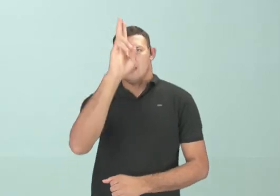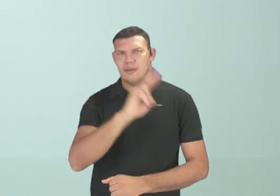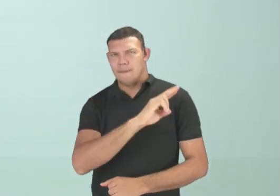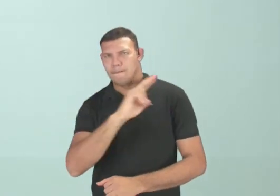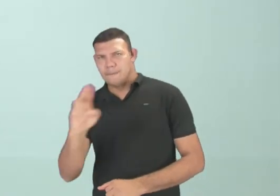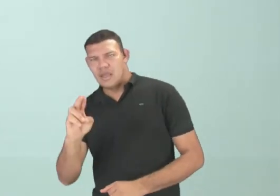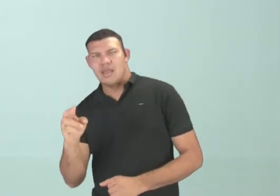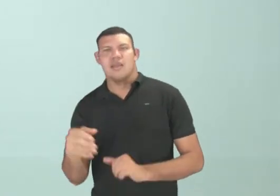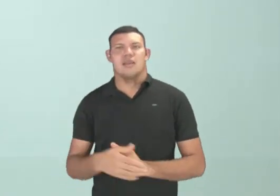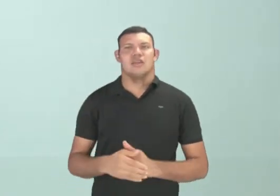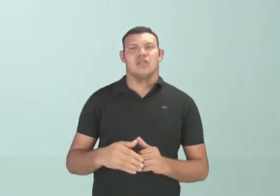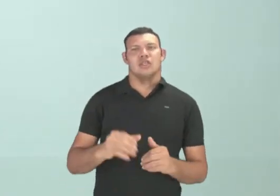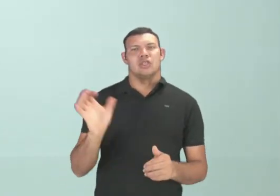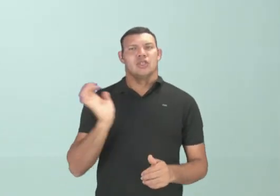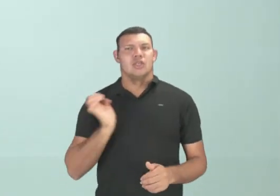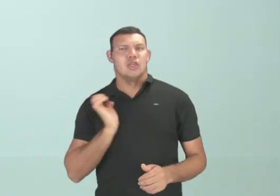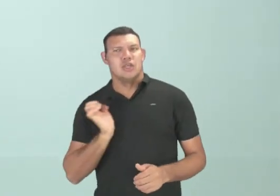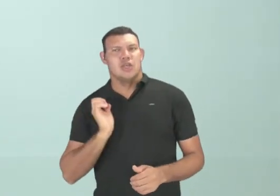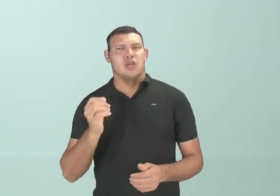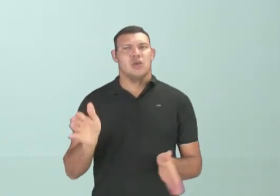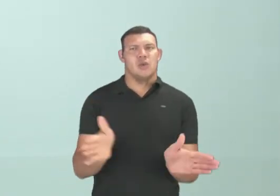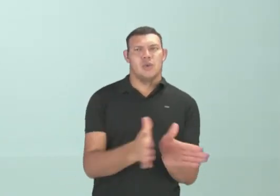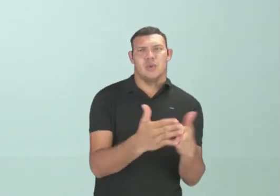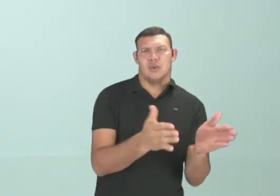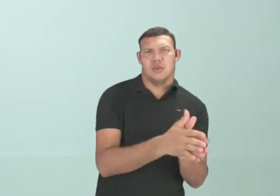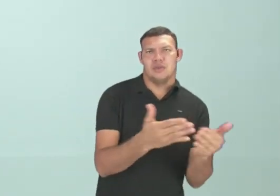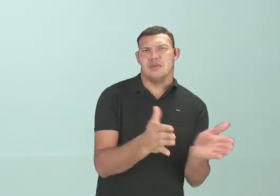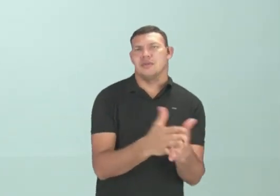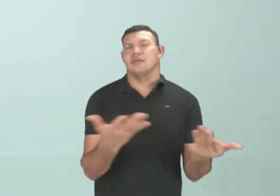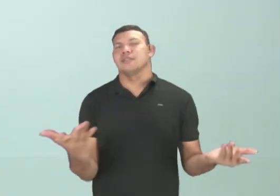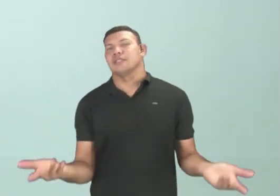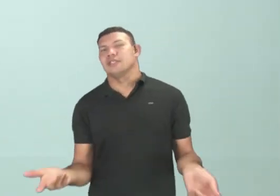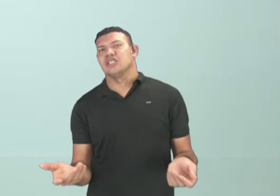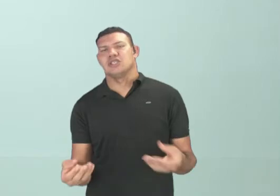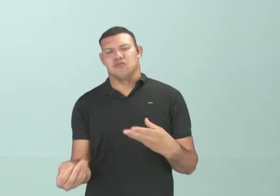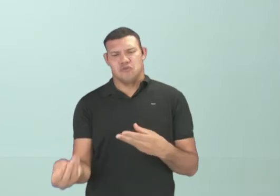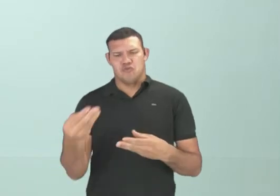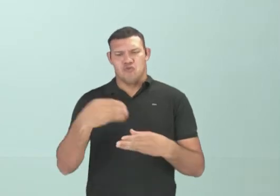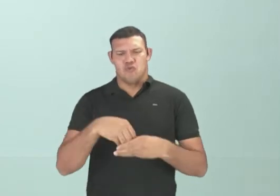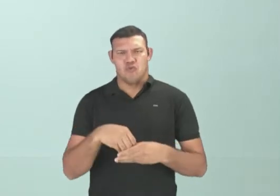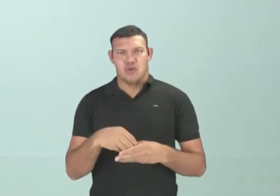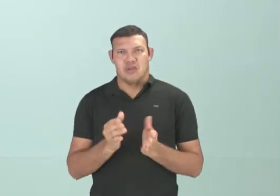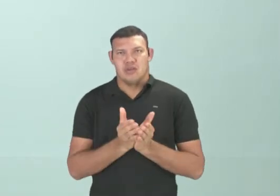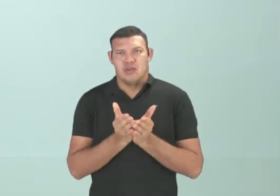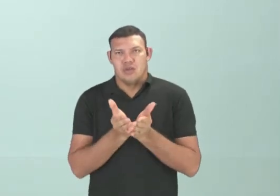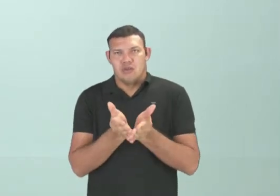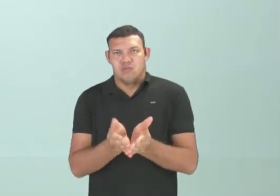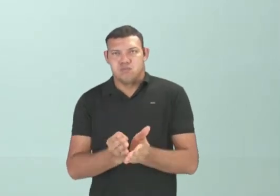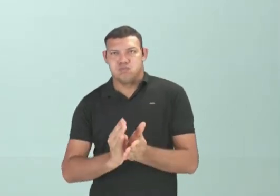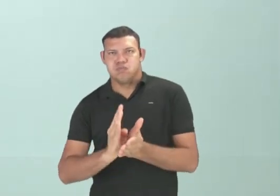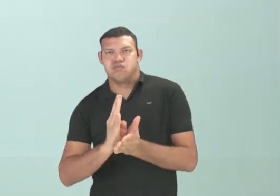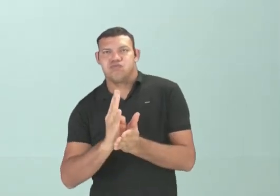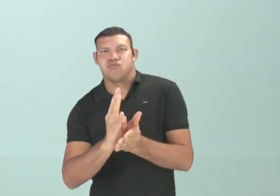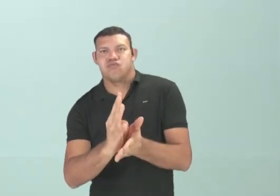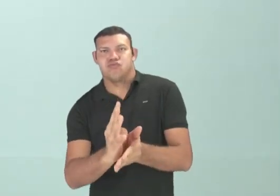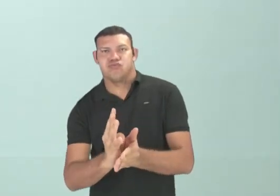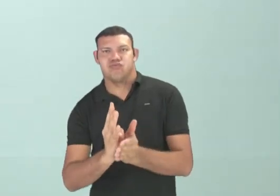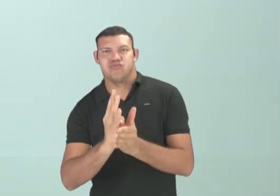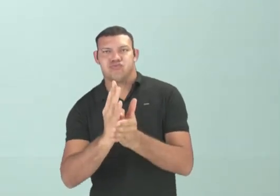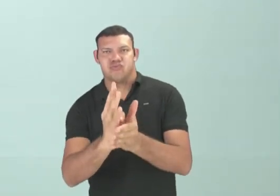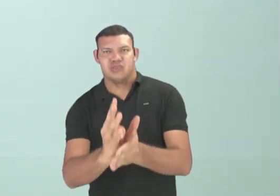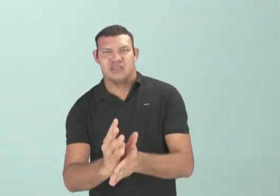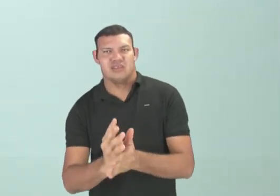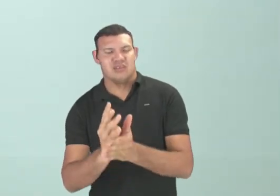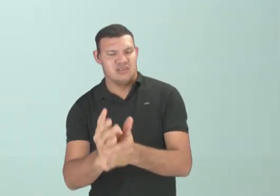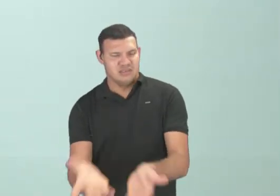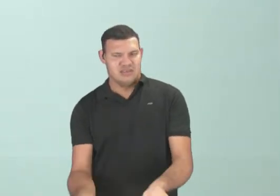de gente dentro da mesma barca. E eles usavam aí esse texto para satirizar, para falar